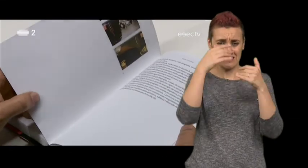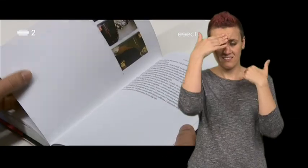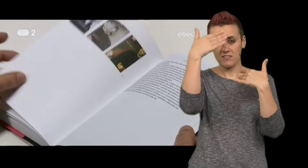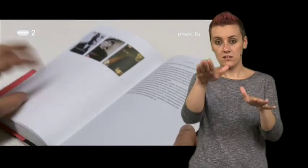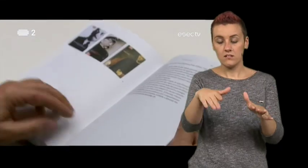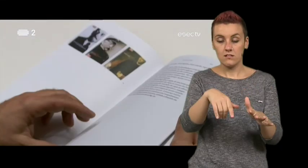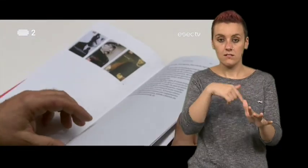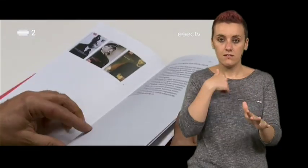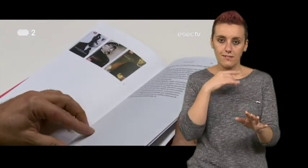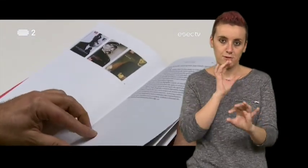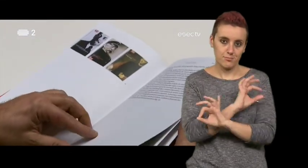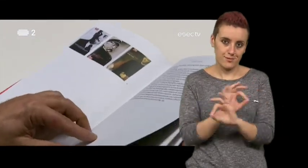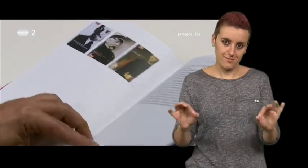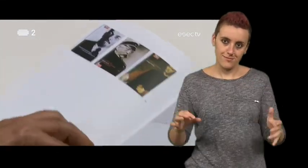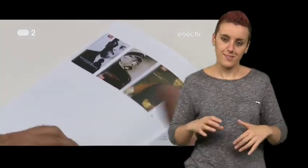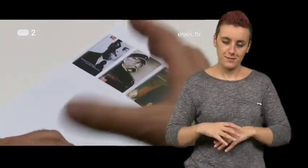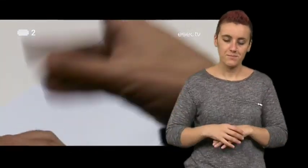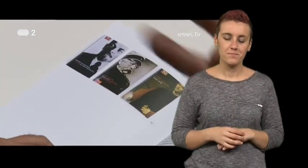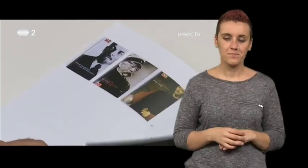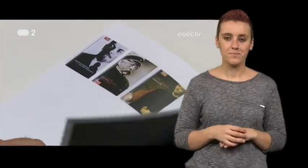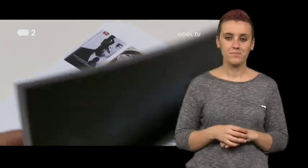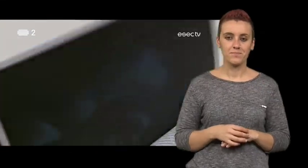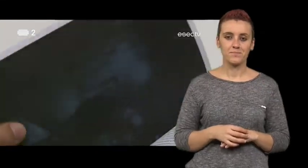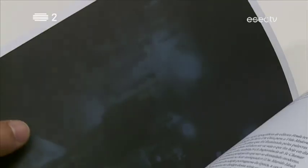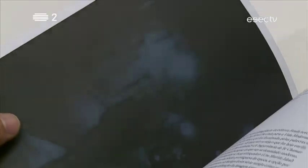que quiserem. Bem, é uma coisa extraordinária.